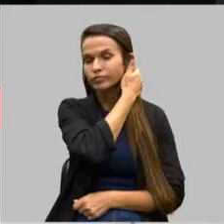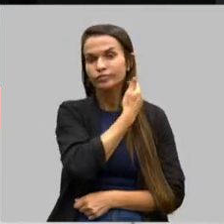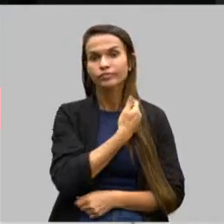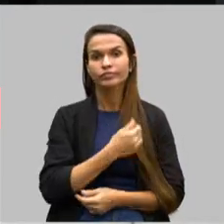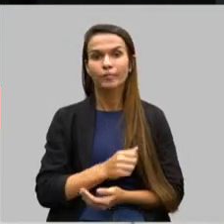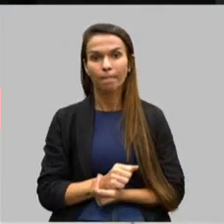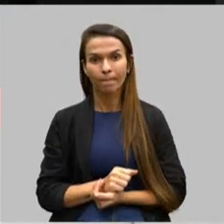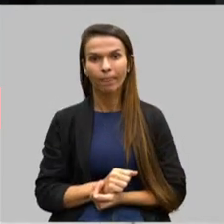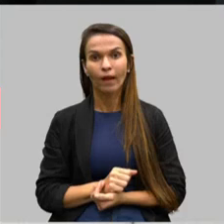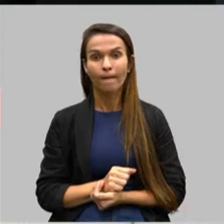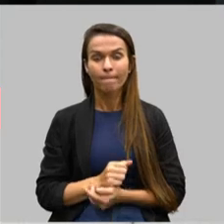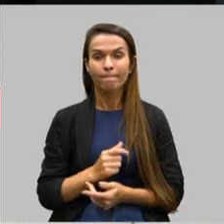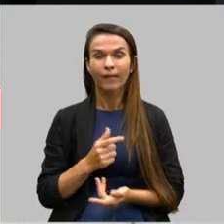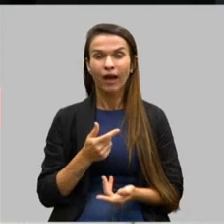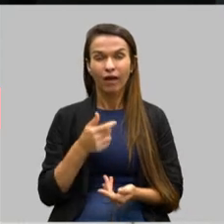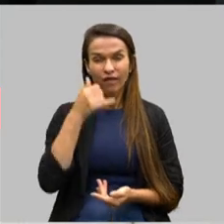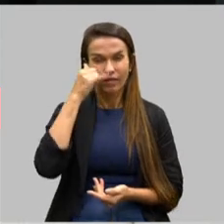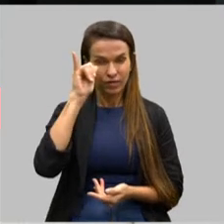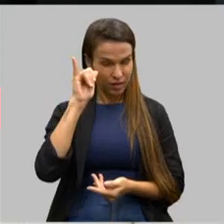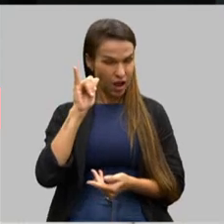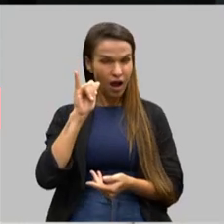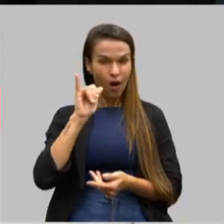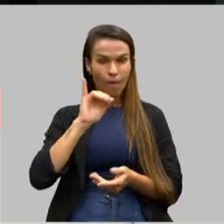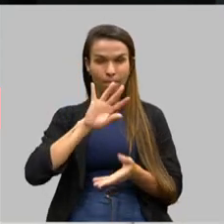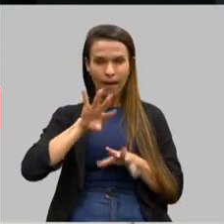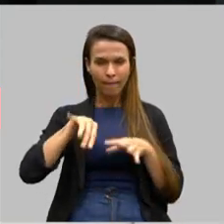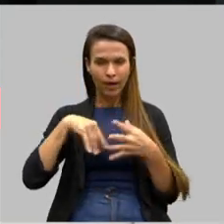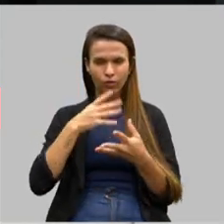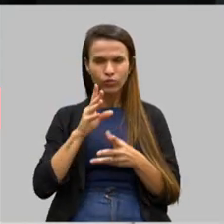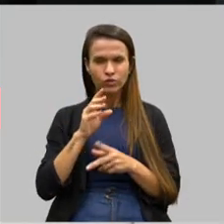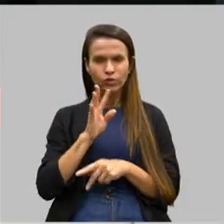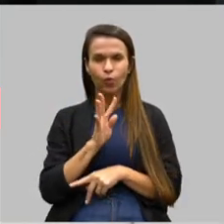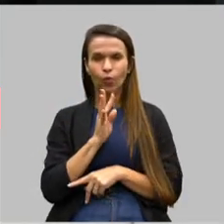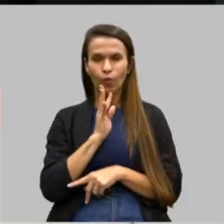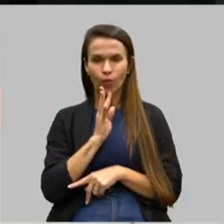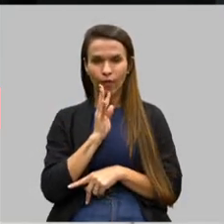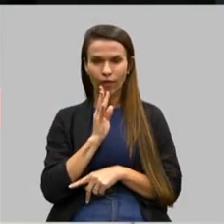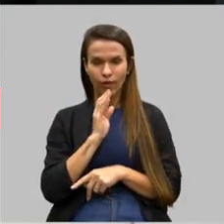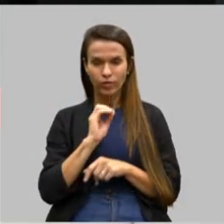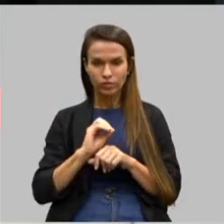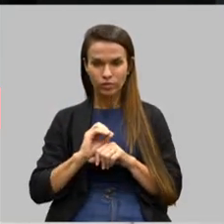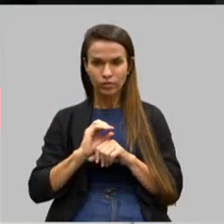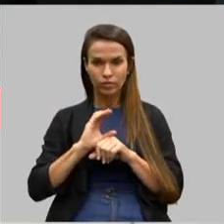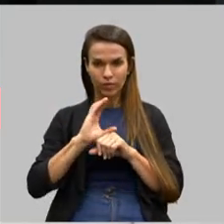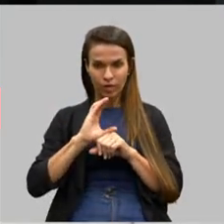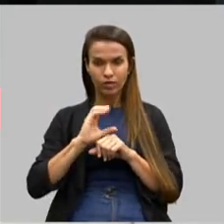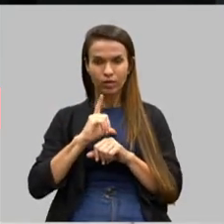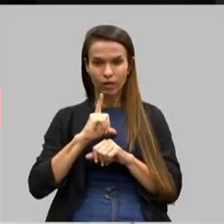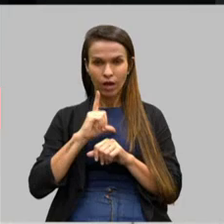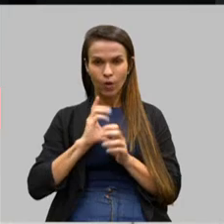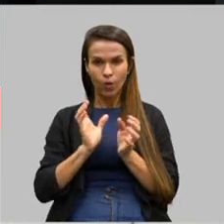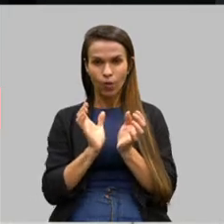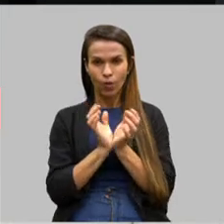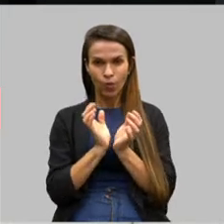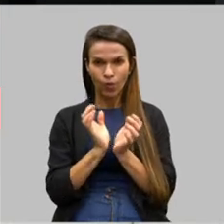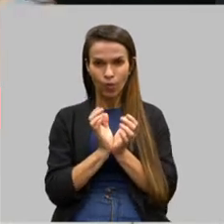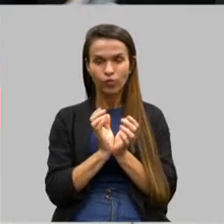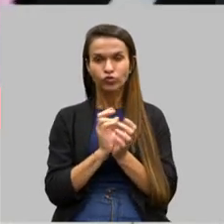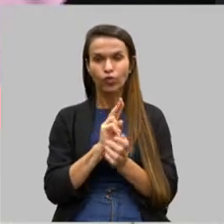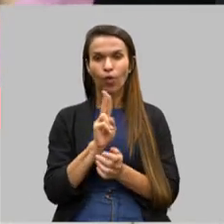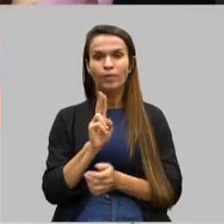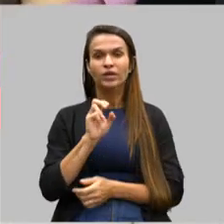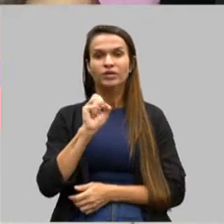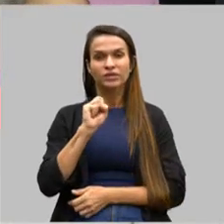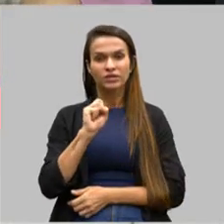Para não ter uma desordem no conhecimento, existe um grupo chamado CEMIP, que é